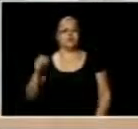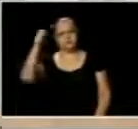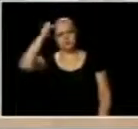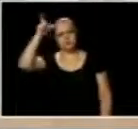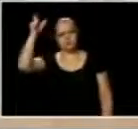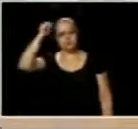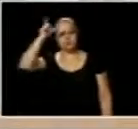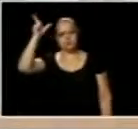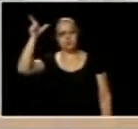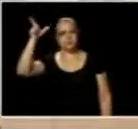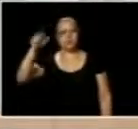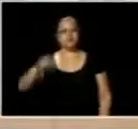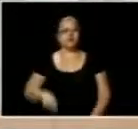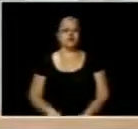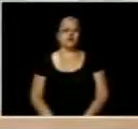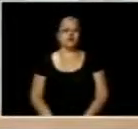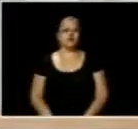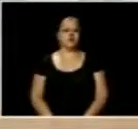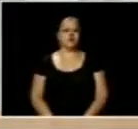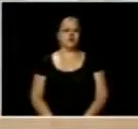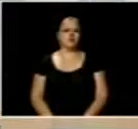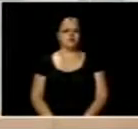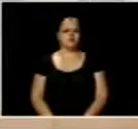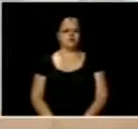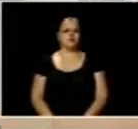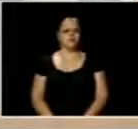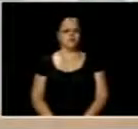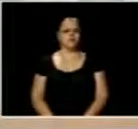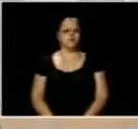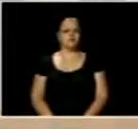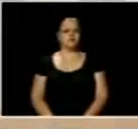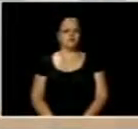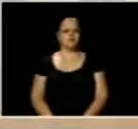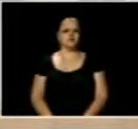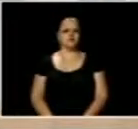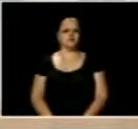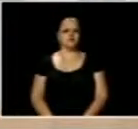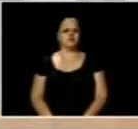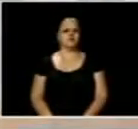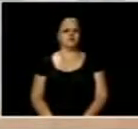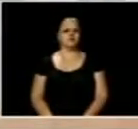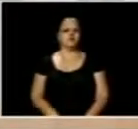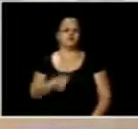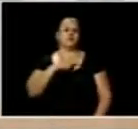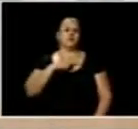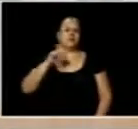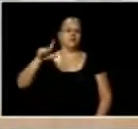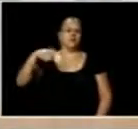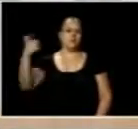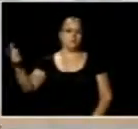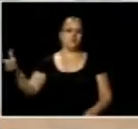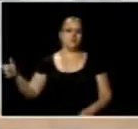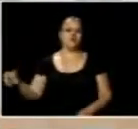casa de autoria do vereador Vidal, assinado, subscrito por outros vereadores, inclusive essa vereadora,